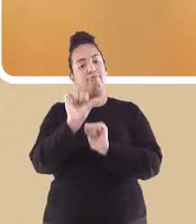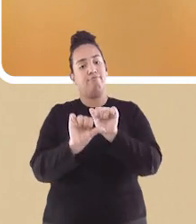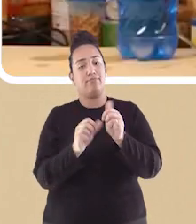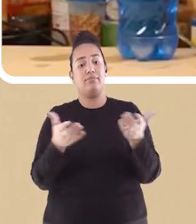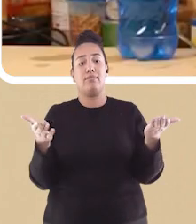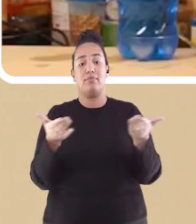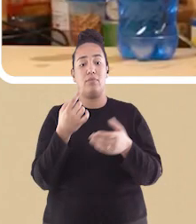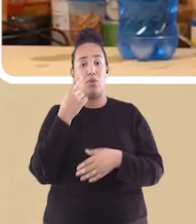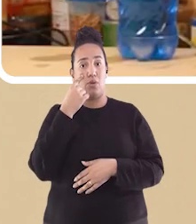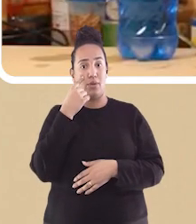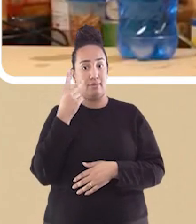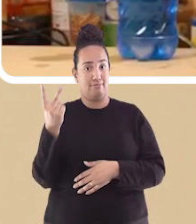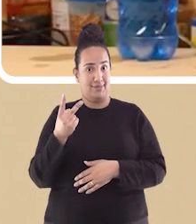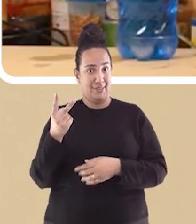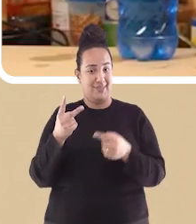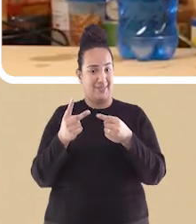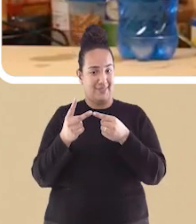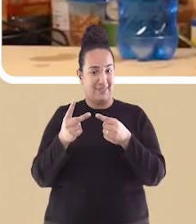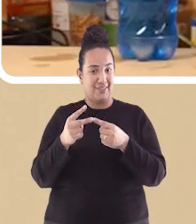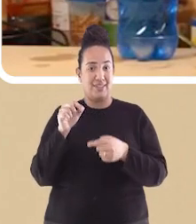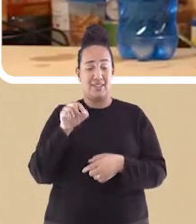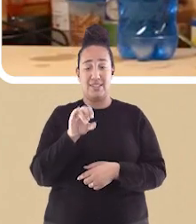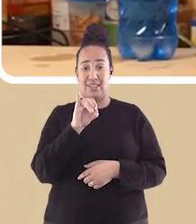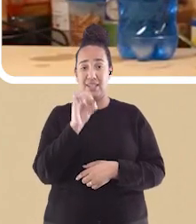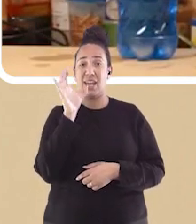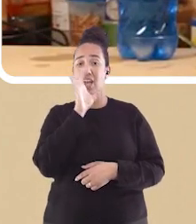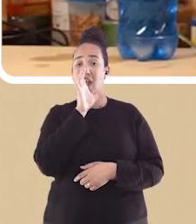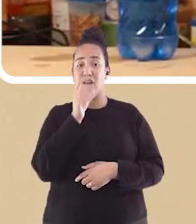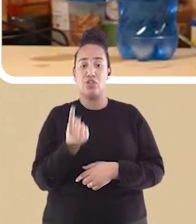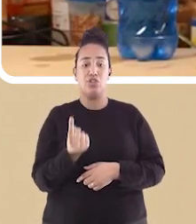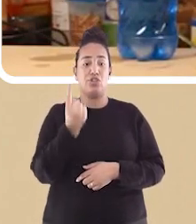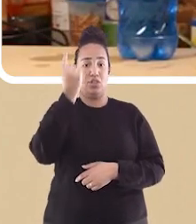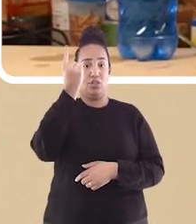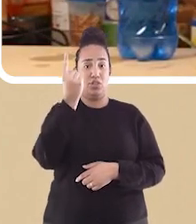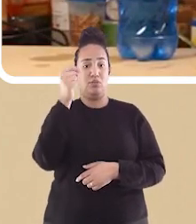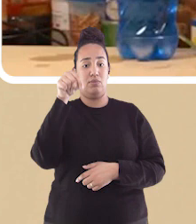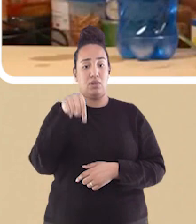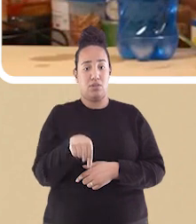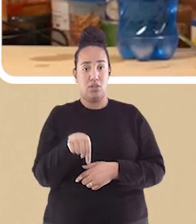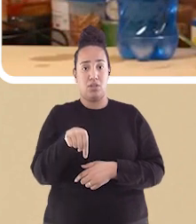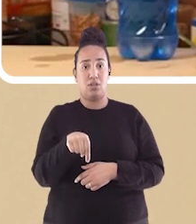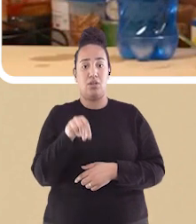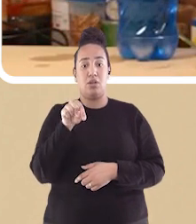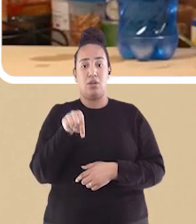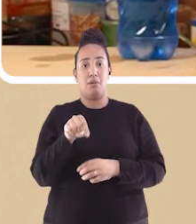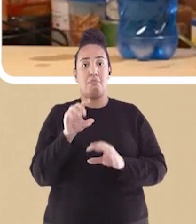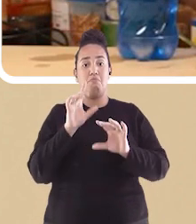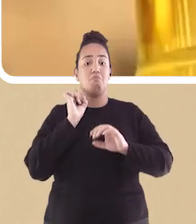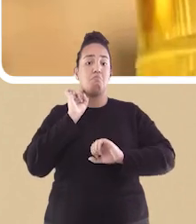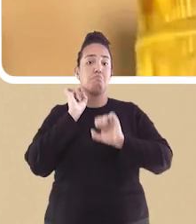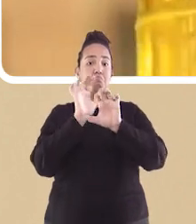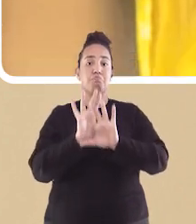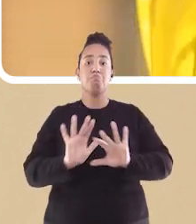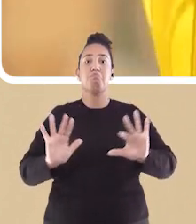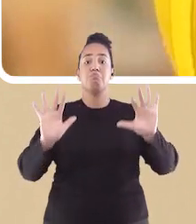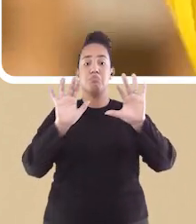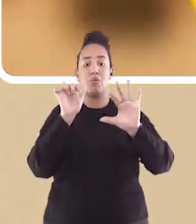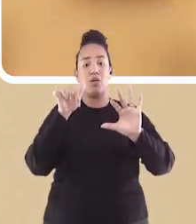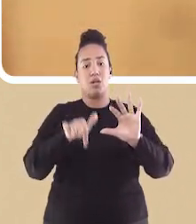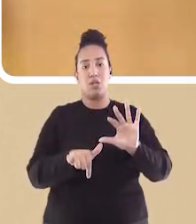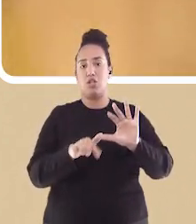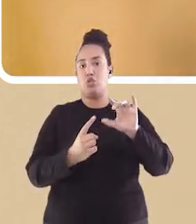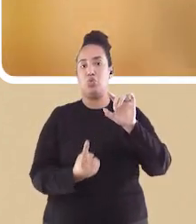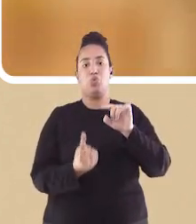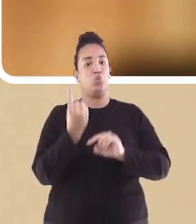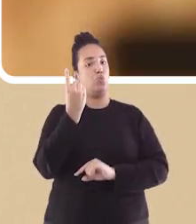poucos. Já no segundo caso, quando o ar quente está em cima, a poluição vai ficar presa nessa camada e não vai subir.